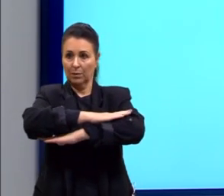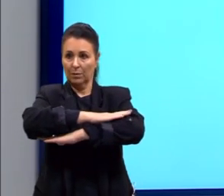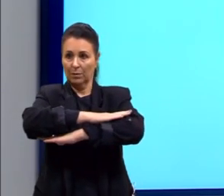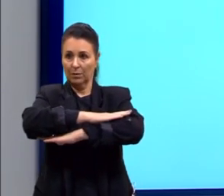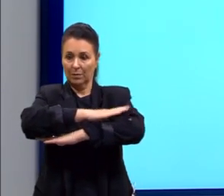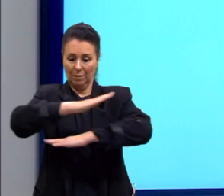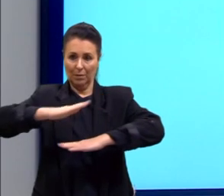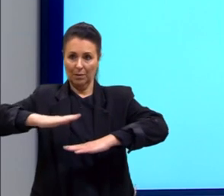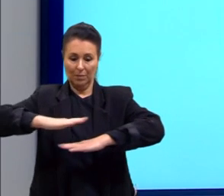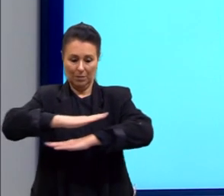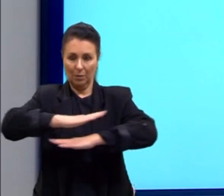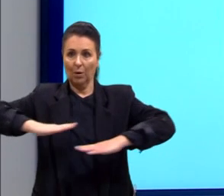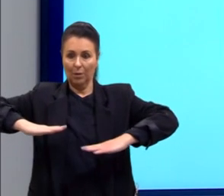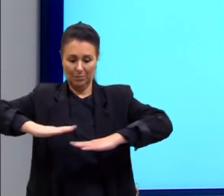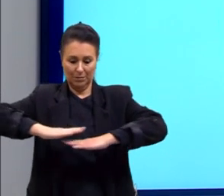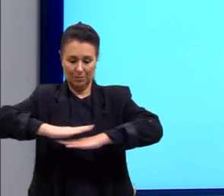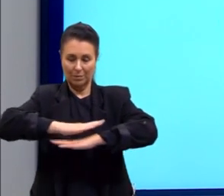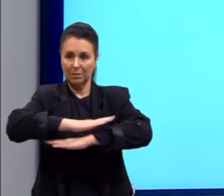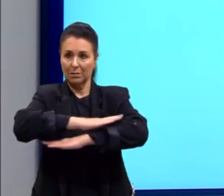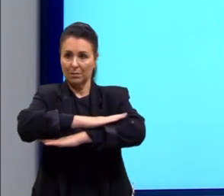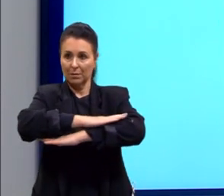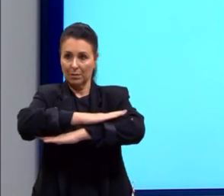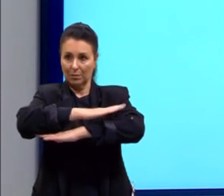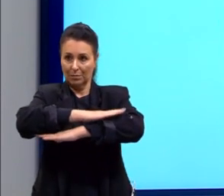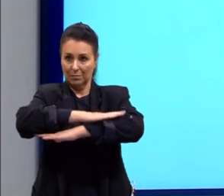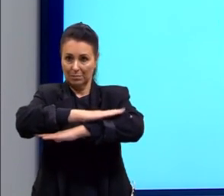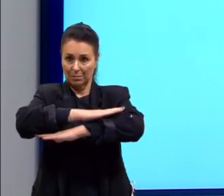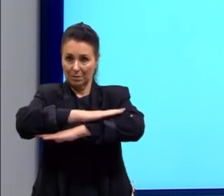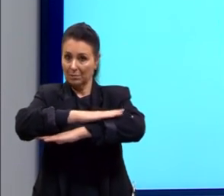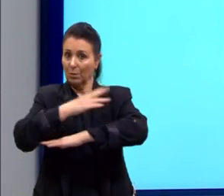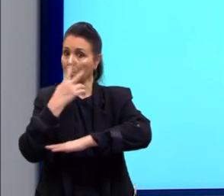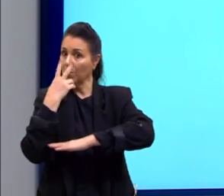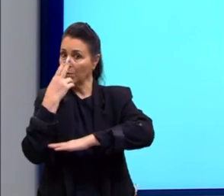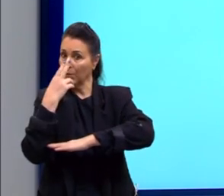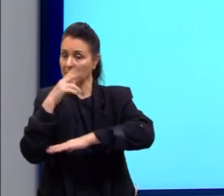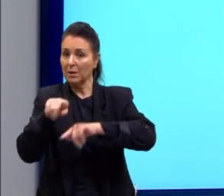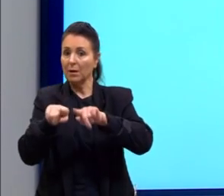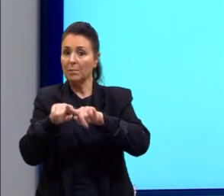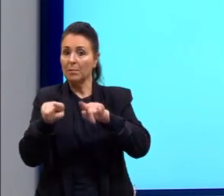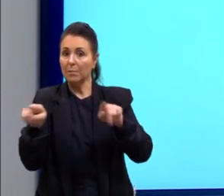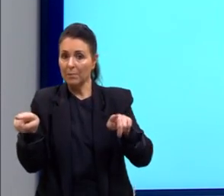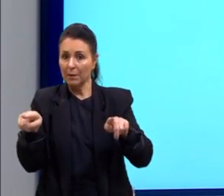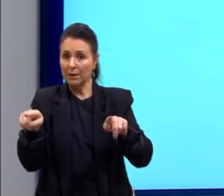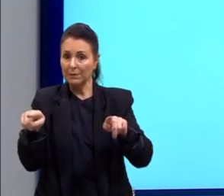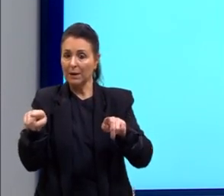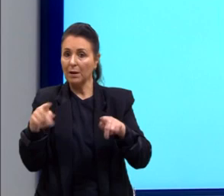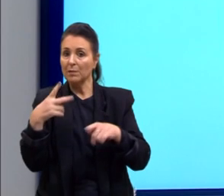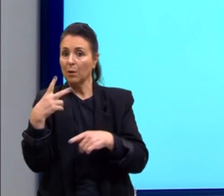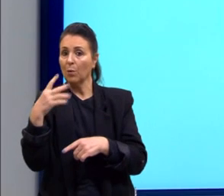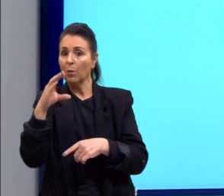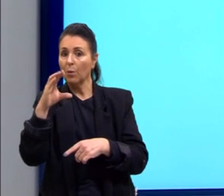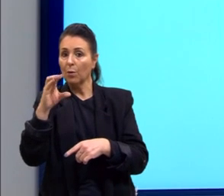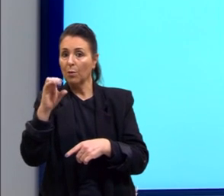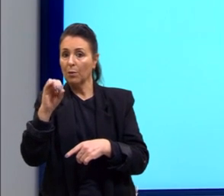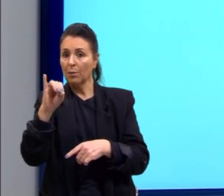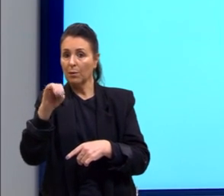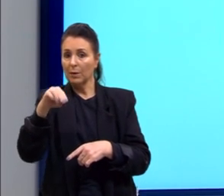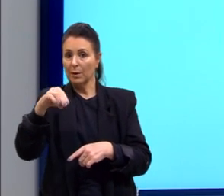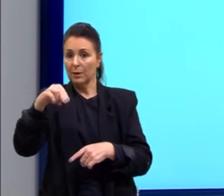da outra elas são Tecnicamente iguais né mas nós chamamos então de Coincidências